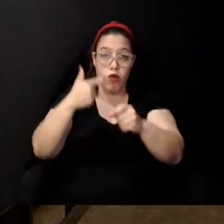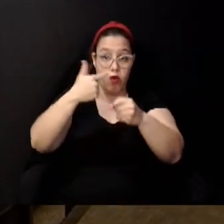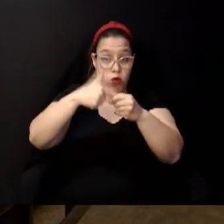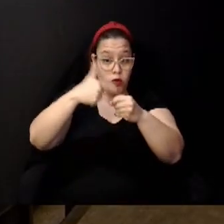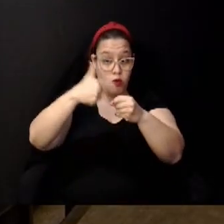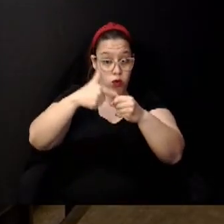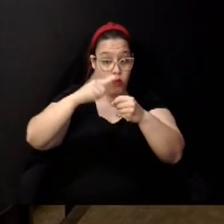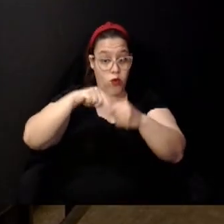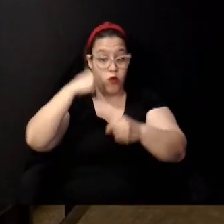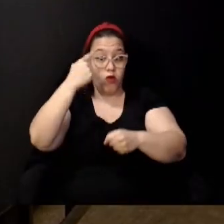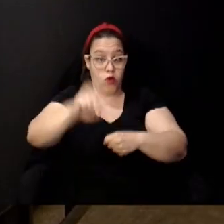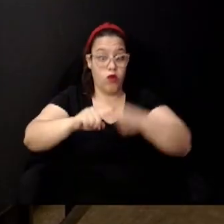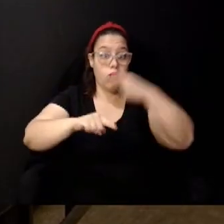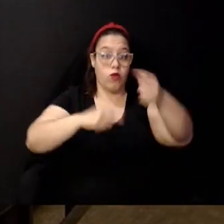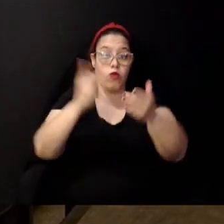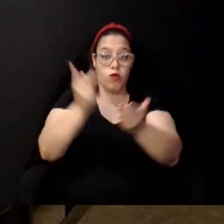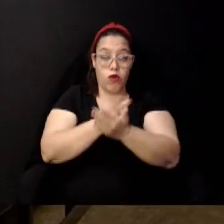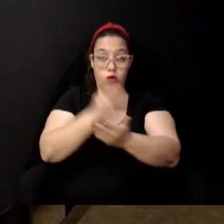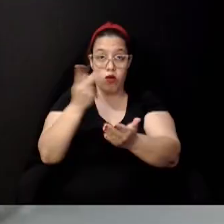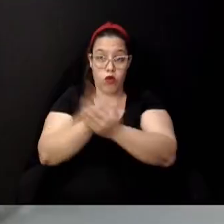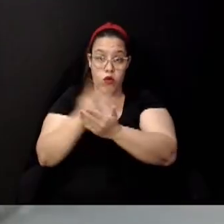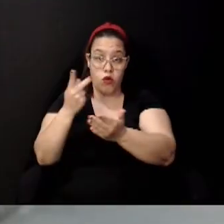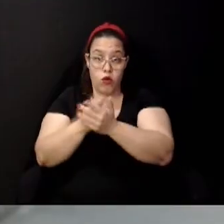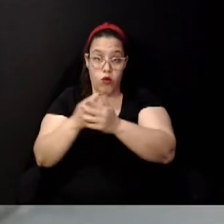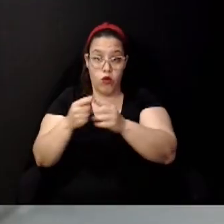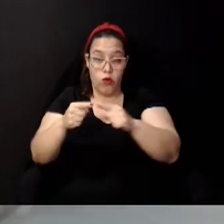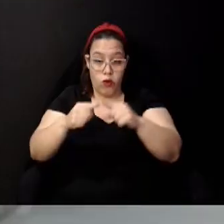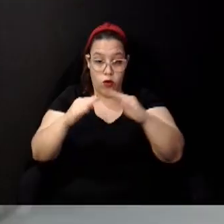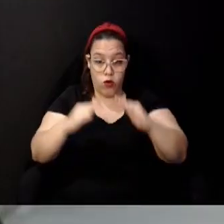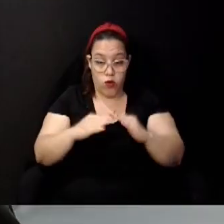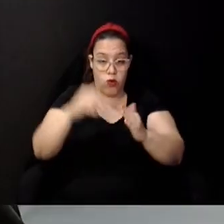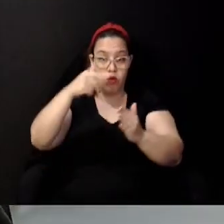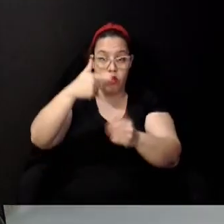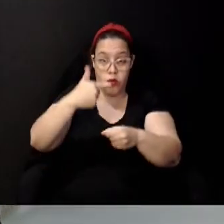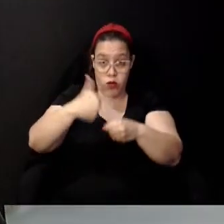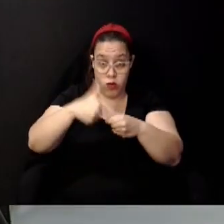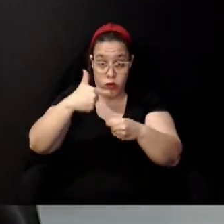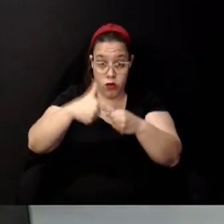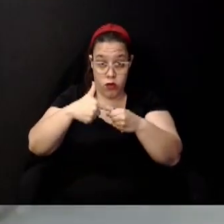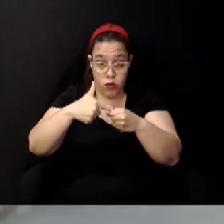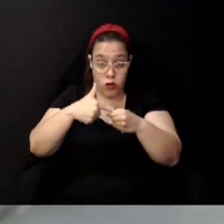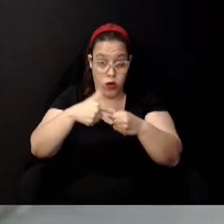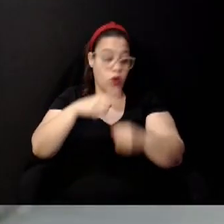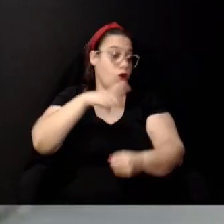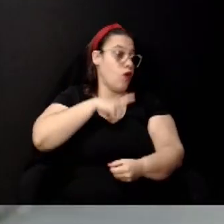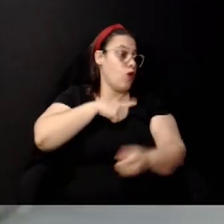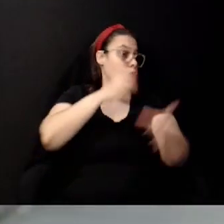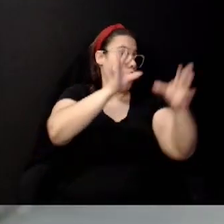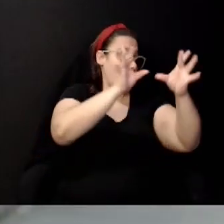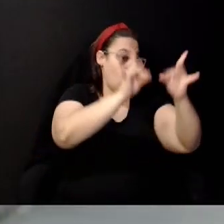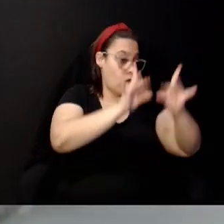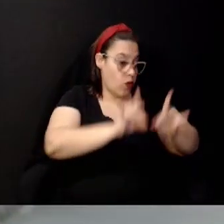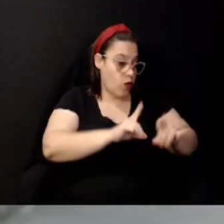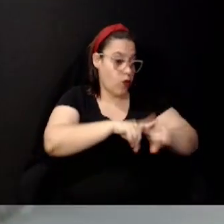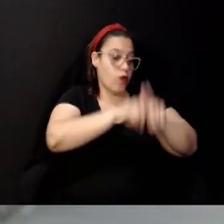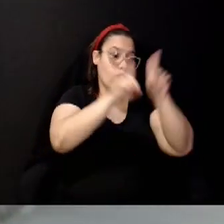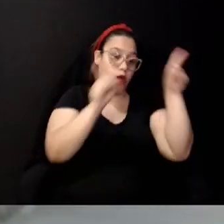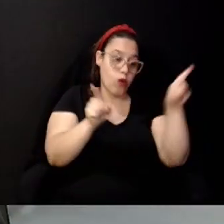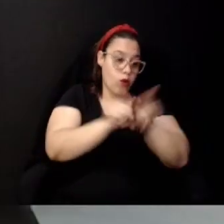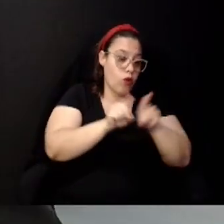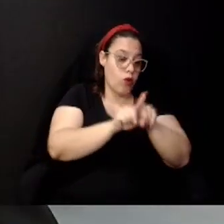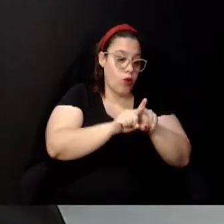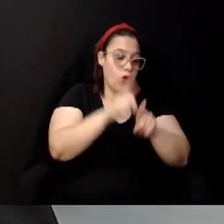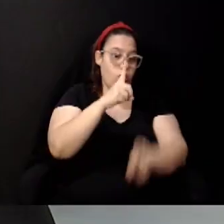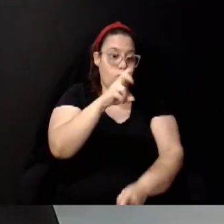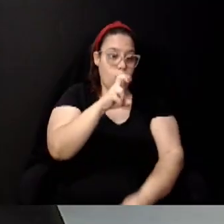outras irregularidades nos postos de Campinas. A ideia é que nós tenhamos um canal específico, mas também através do 156 que a